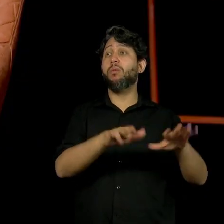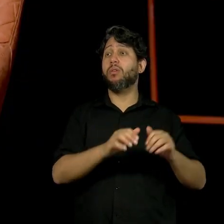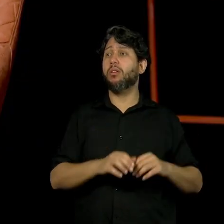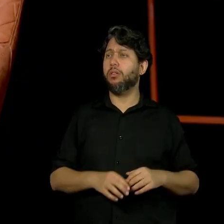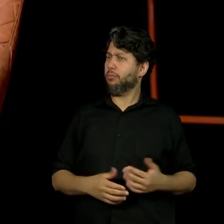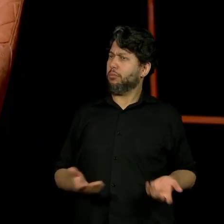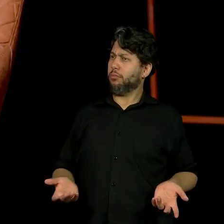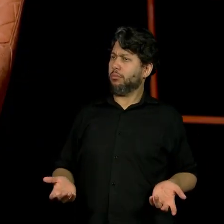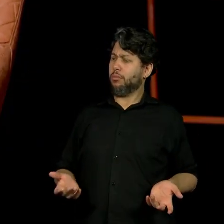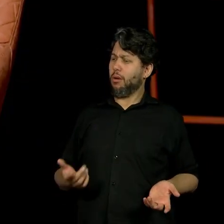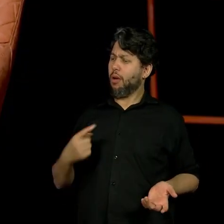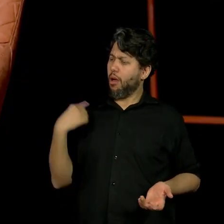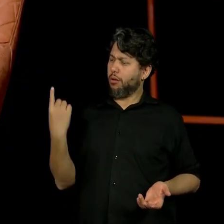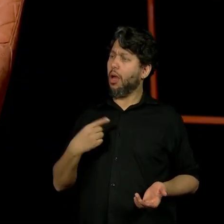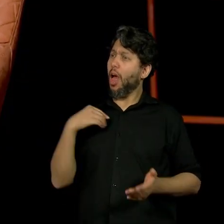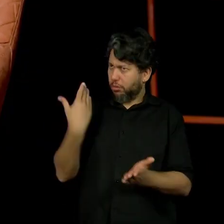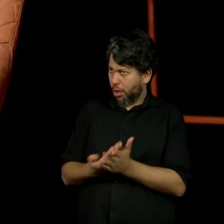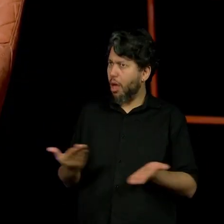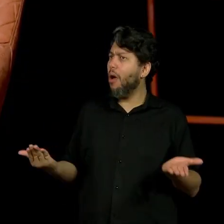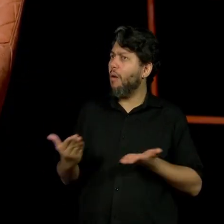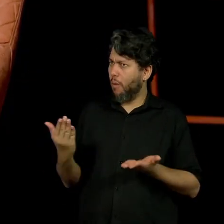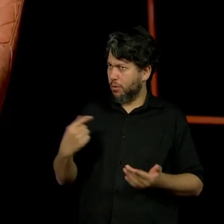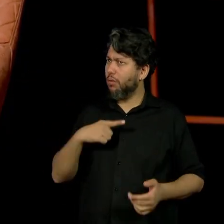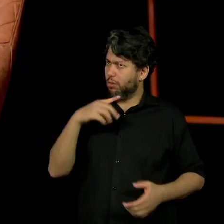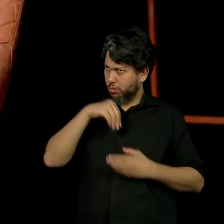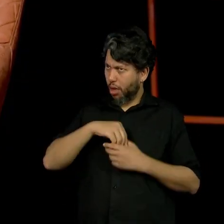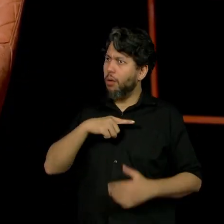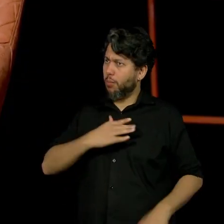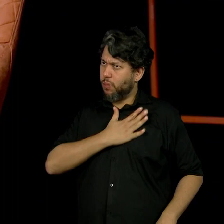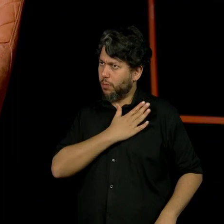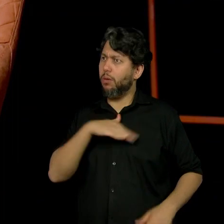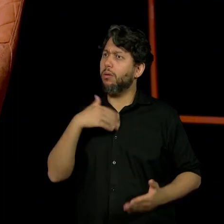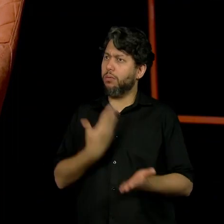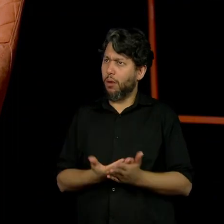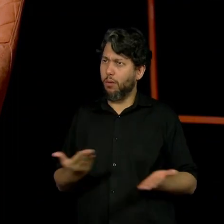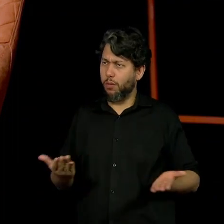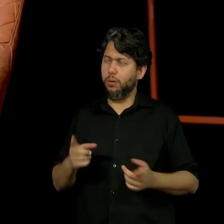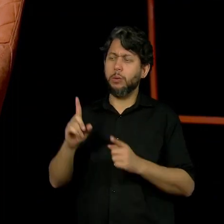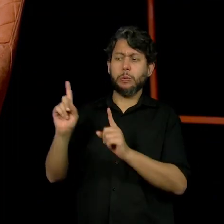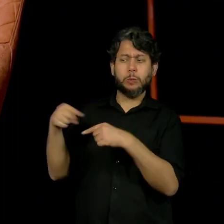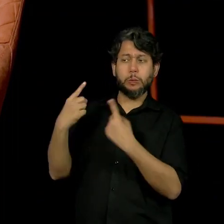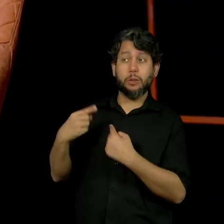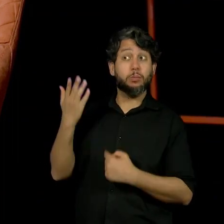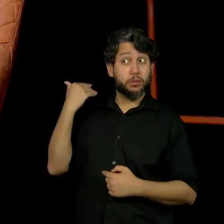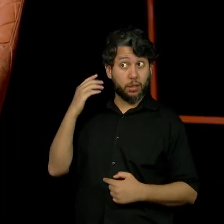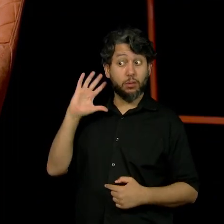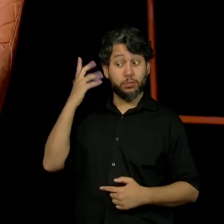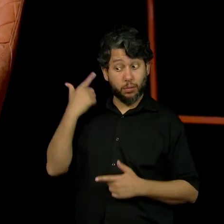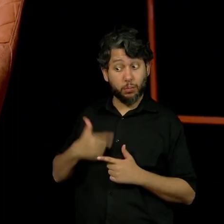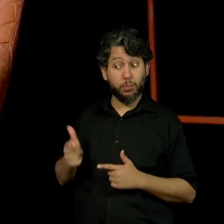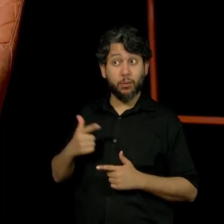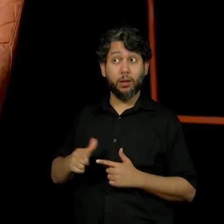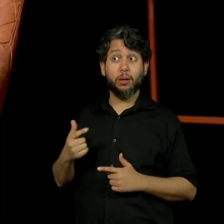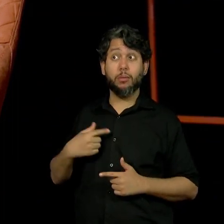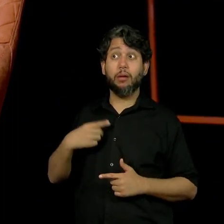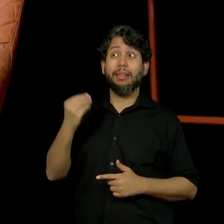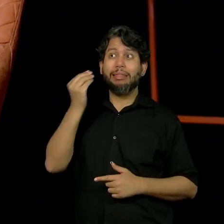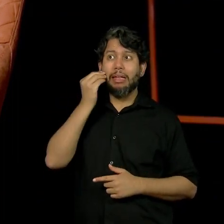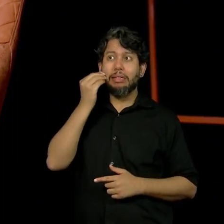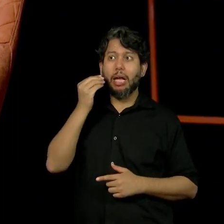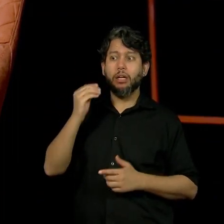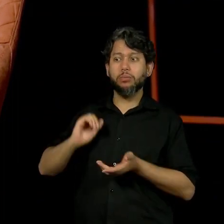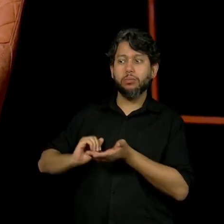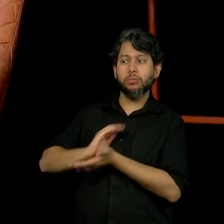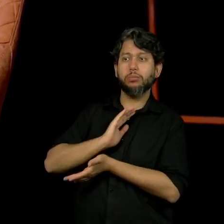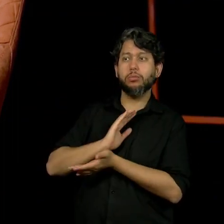de acordo com a linha, até hoje também, até hoje, né? Eu sofri uma batalha recentemente, tentativa de